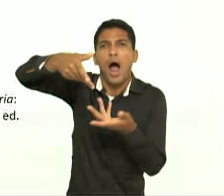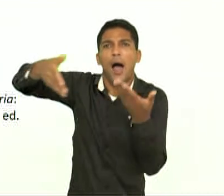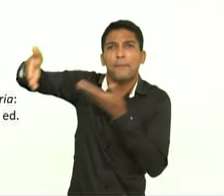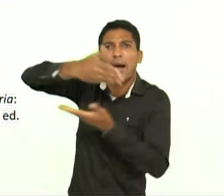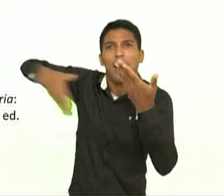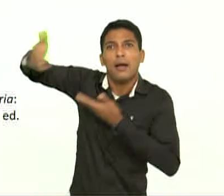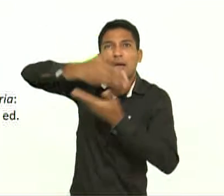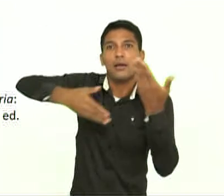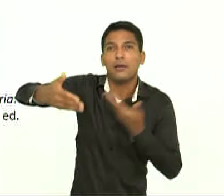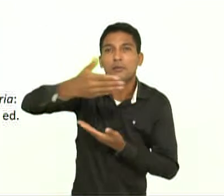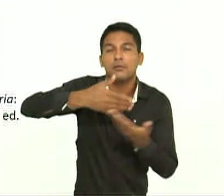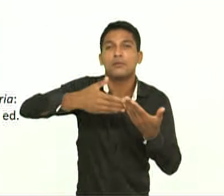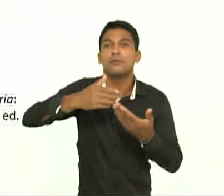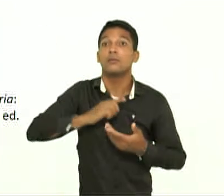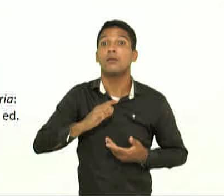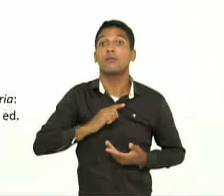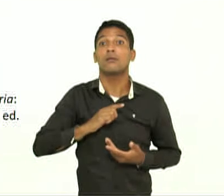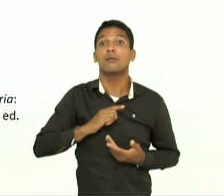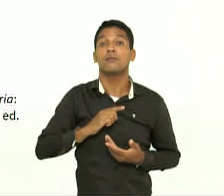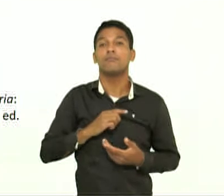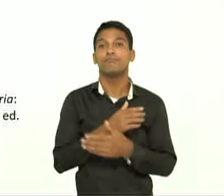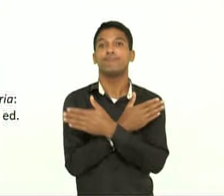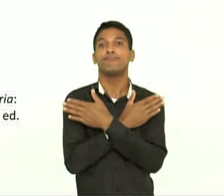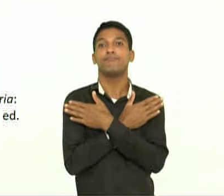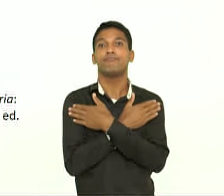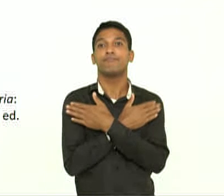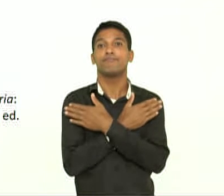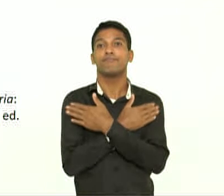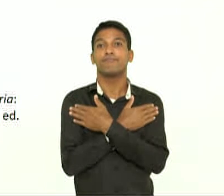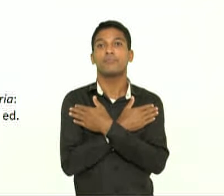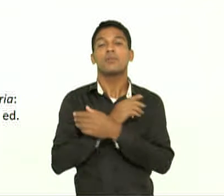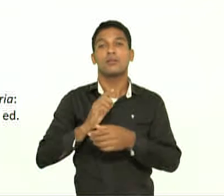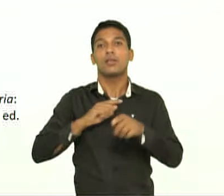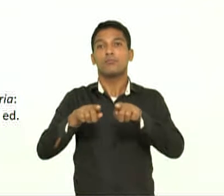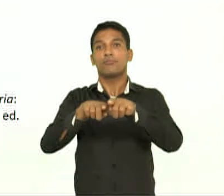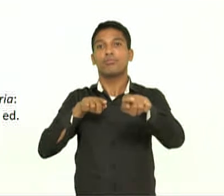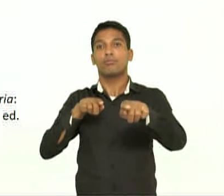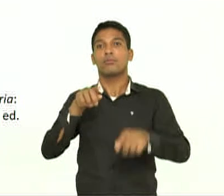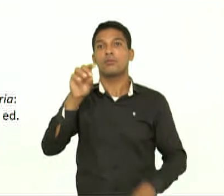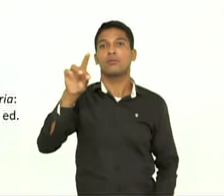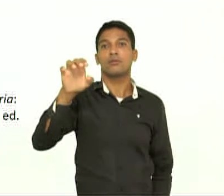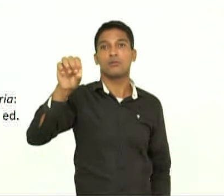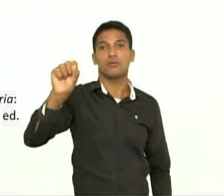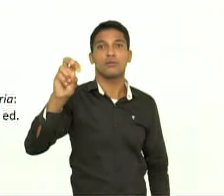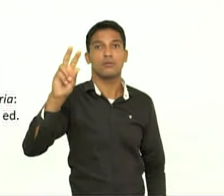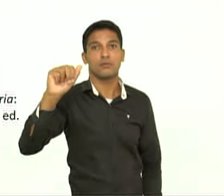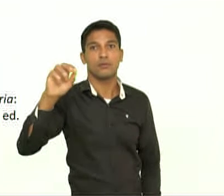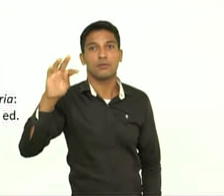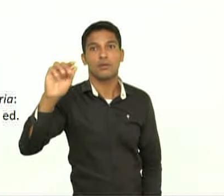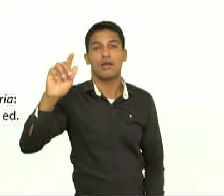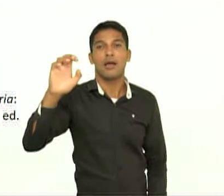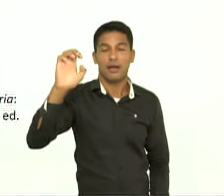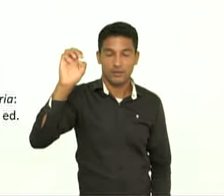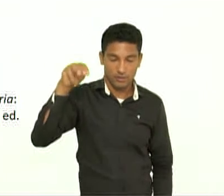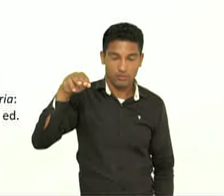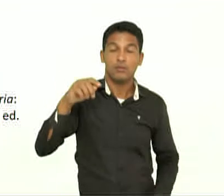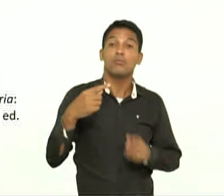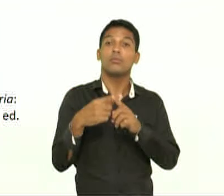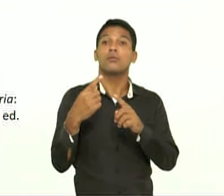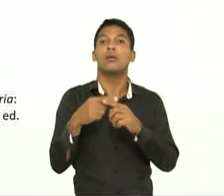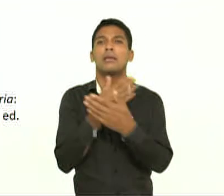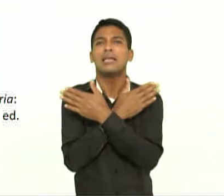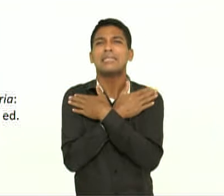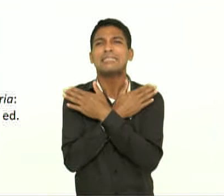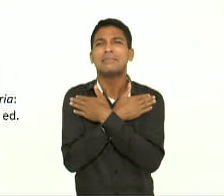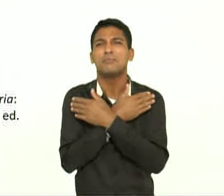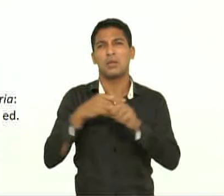globalizado, existem também algumas desvantagens, a maior delas talvez é o aumento, o crescimento do desemprego.